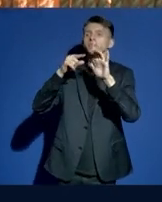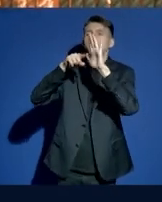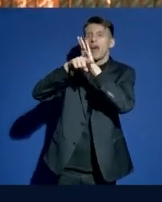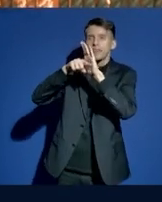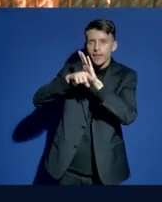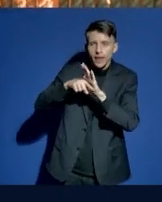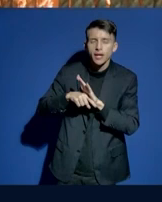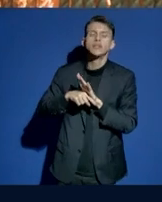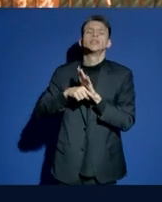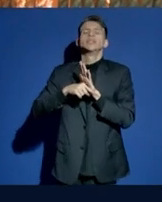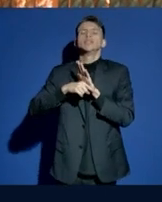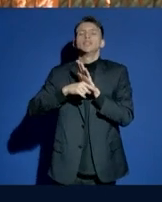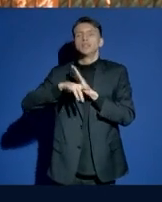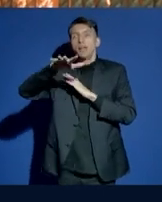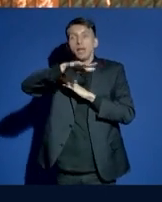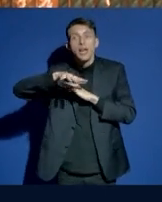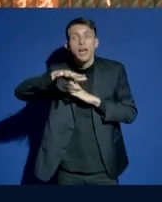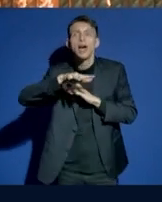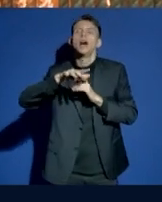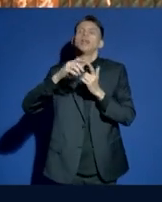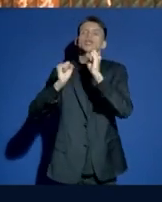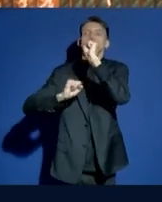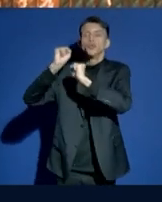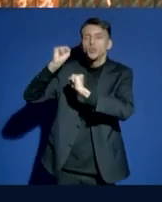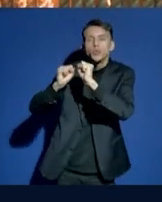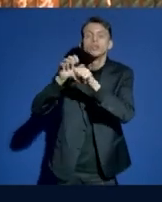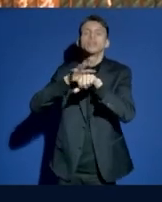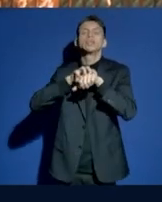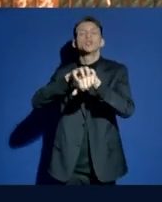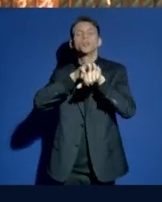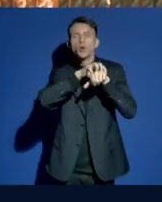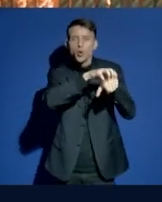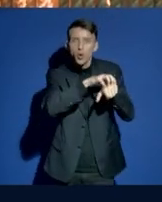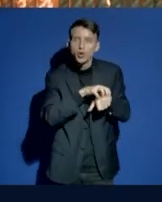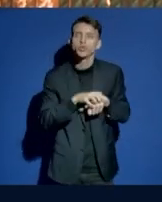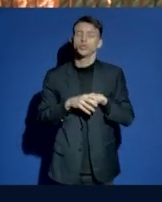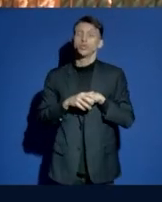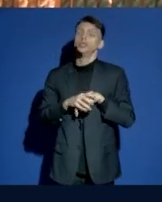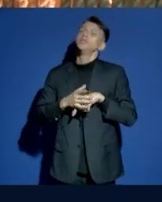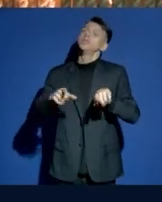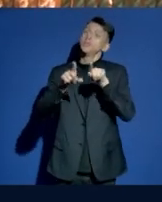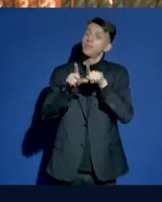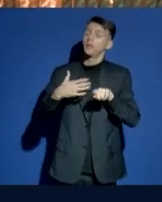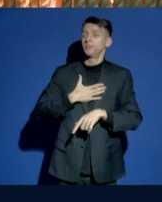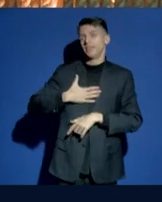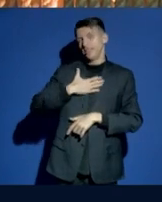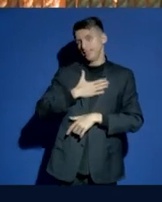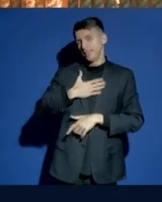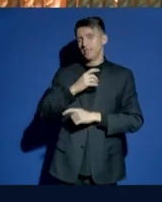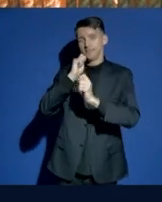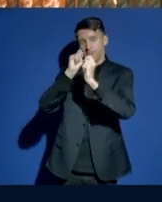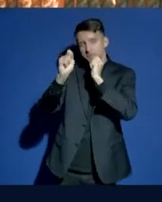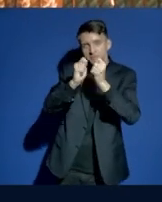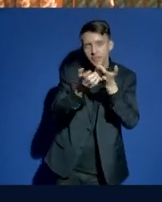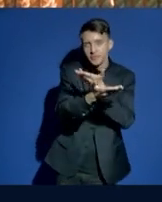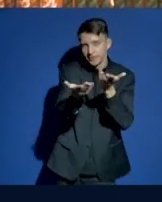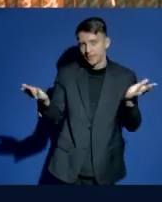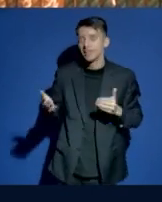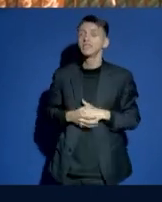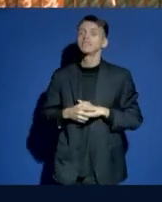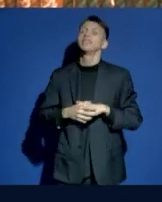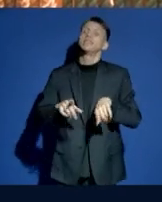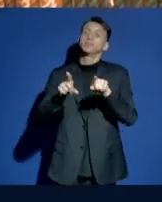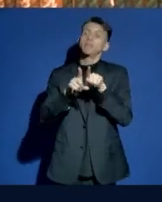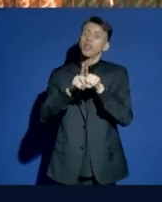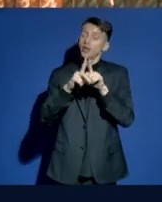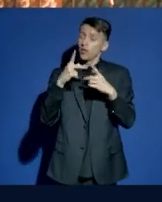de todo o setor aí de indústria Transportes manufatura e tenho prazer aqui de moderar esse painel a força da indústria